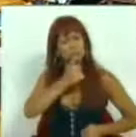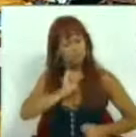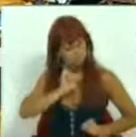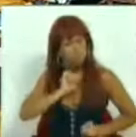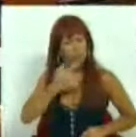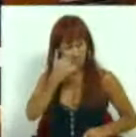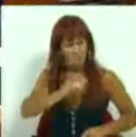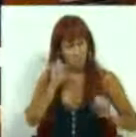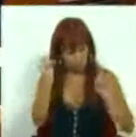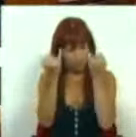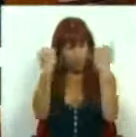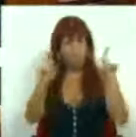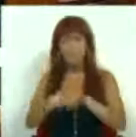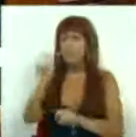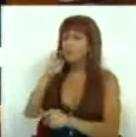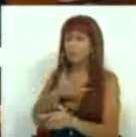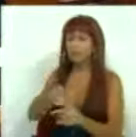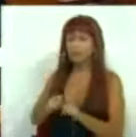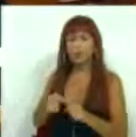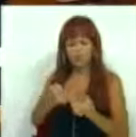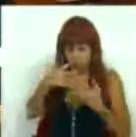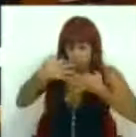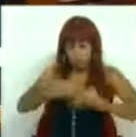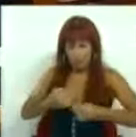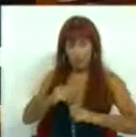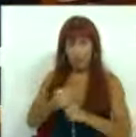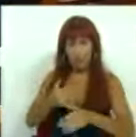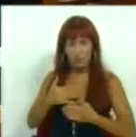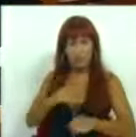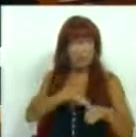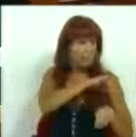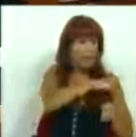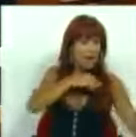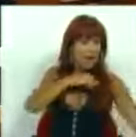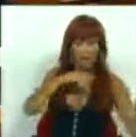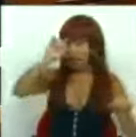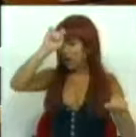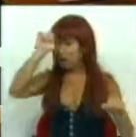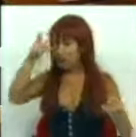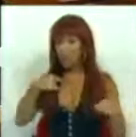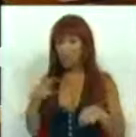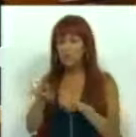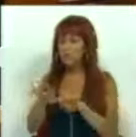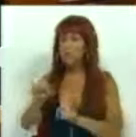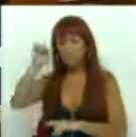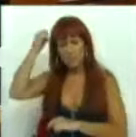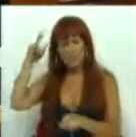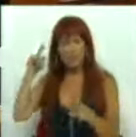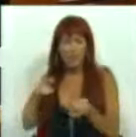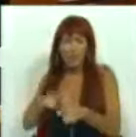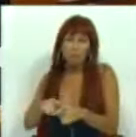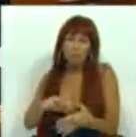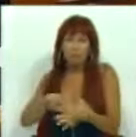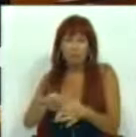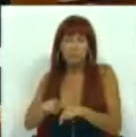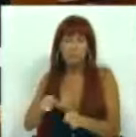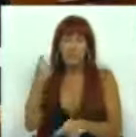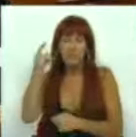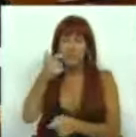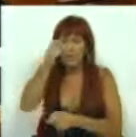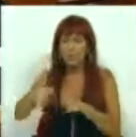pessoa, salvaguardando, ao mesmo tempo, a integridade da profissão médica e respeitando o caráter sagrado da vida humana.